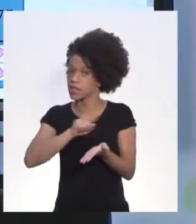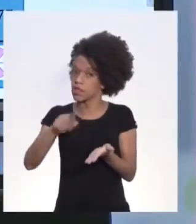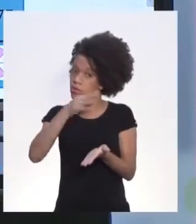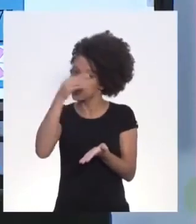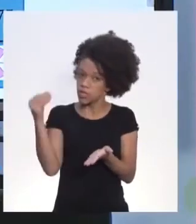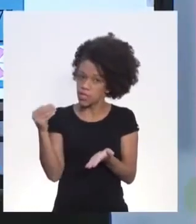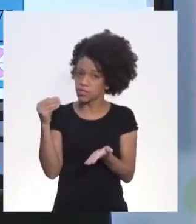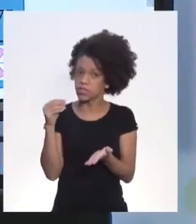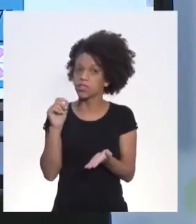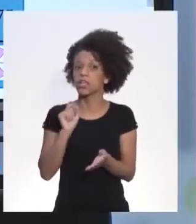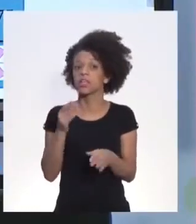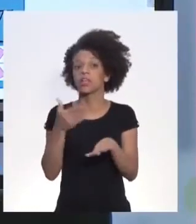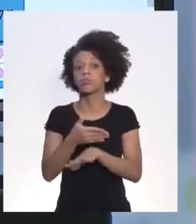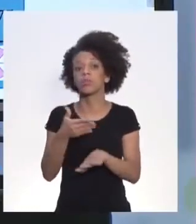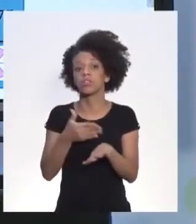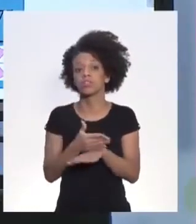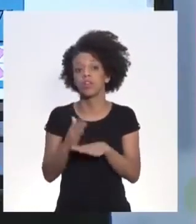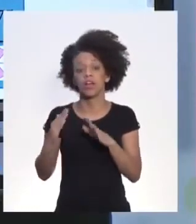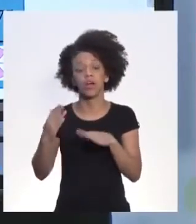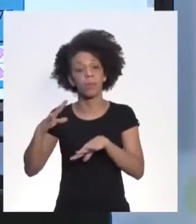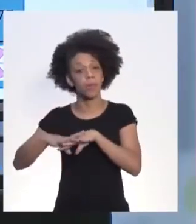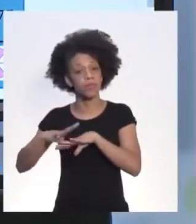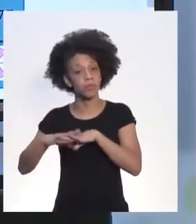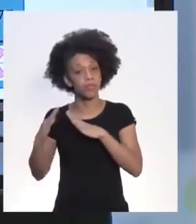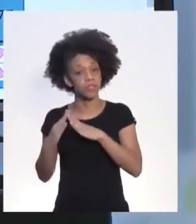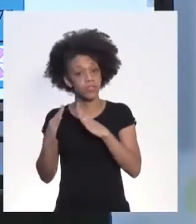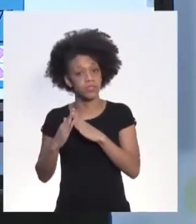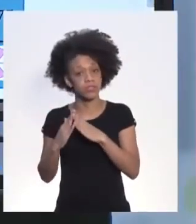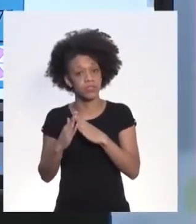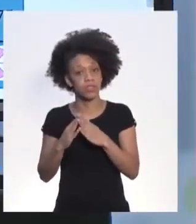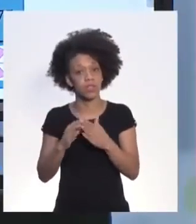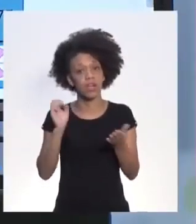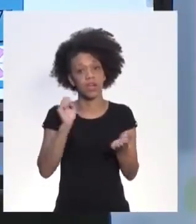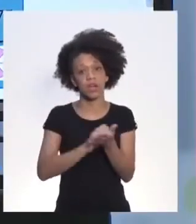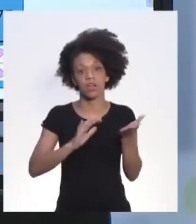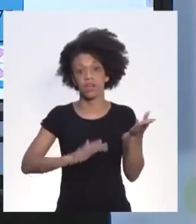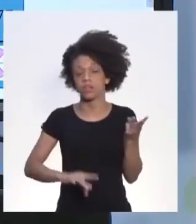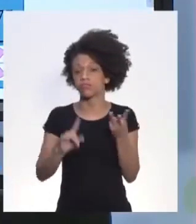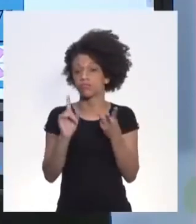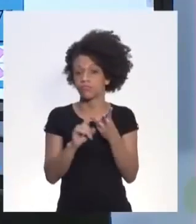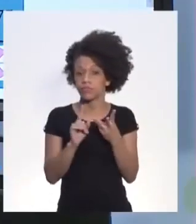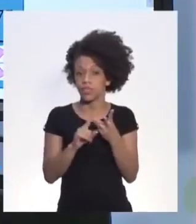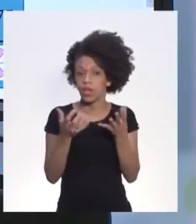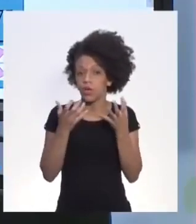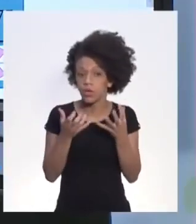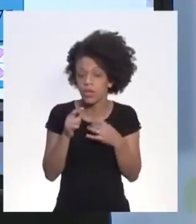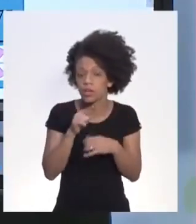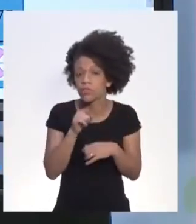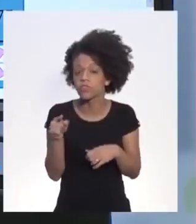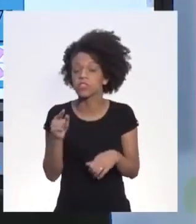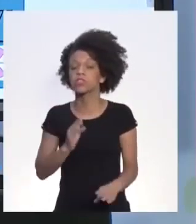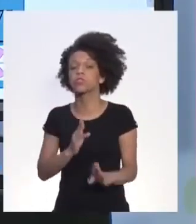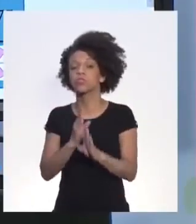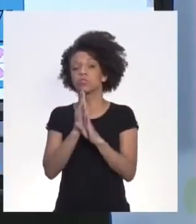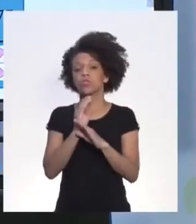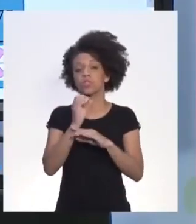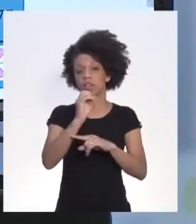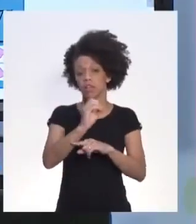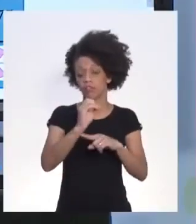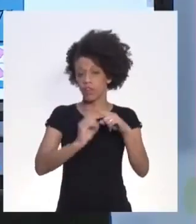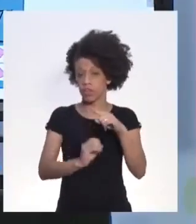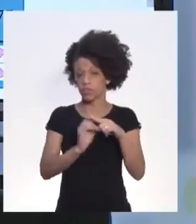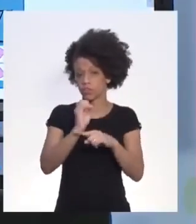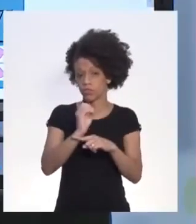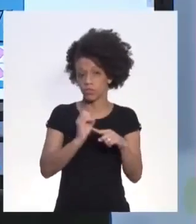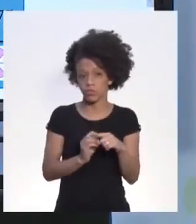anotar. Quem está participando no Matemática em Casa, missão 3. Eu quero que vocês encontrem